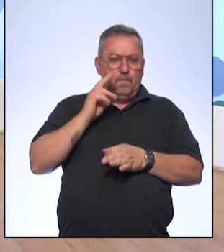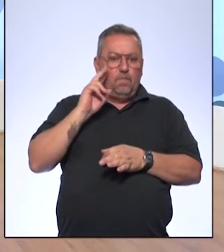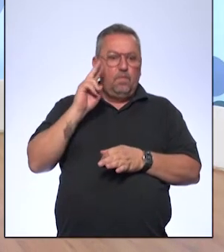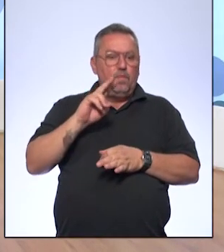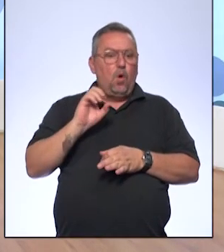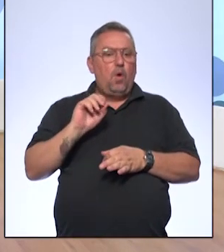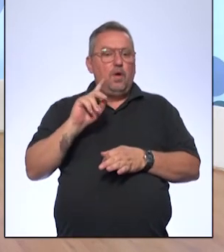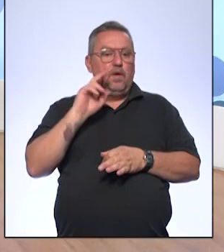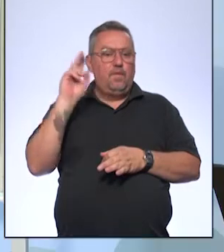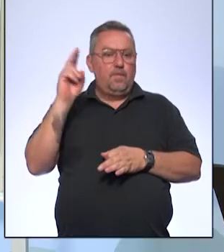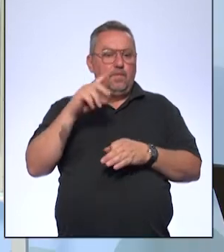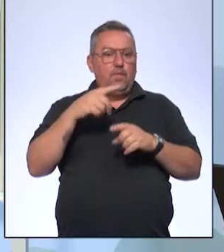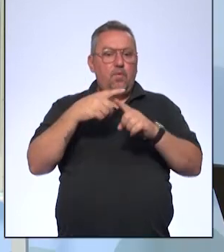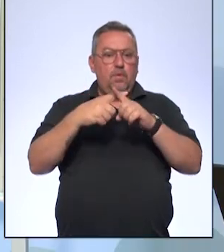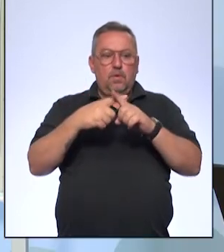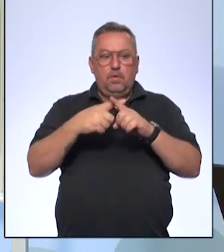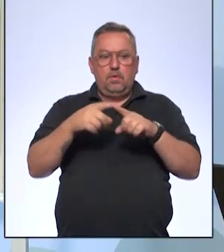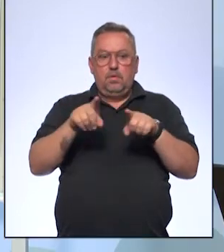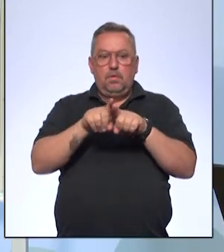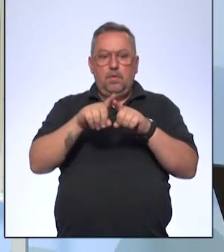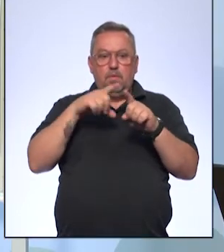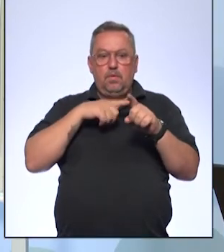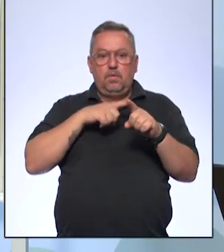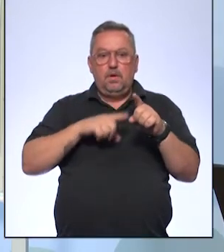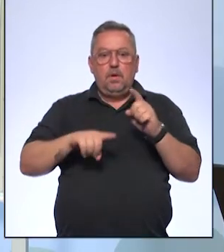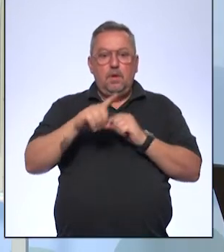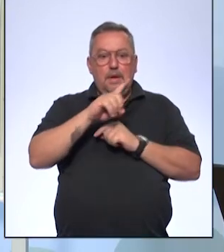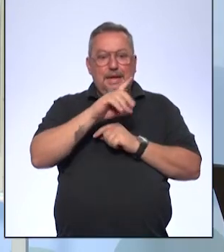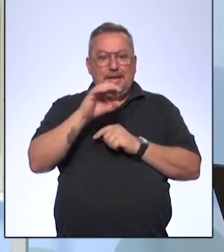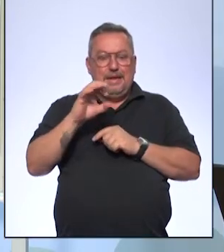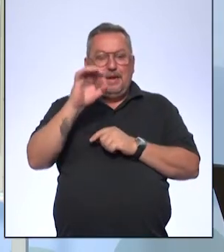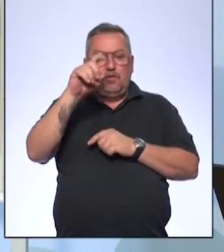vou fazer essa multiplicação. Então eu tenho 100x.